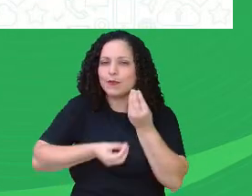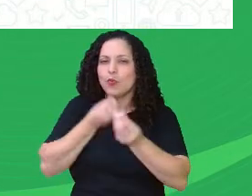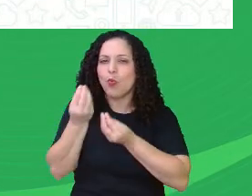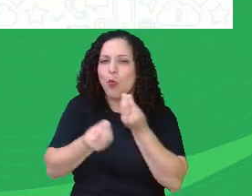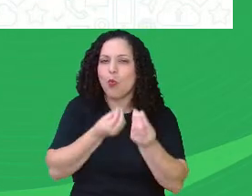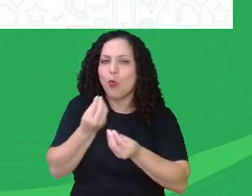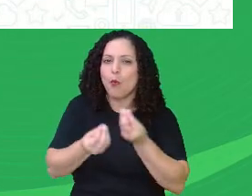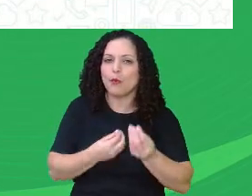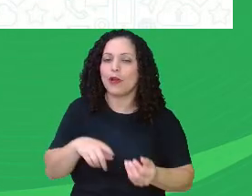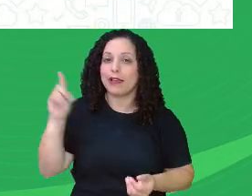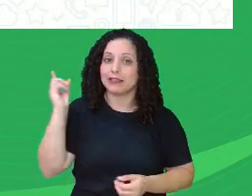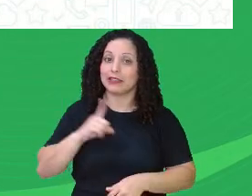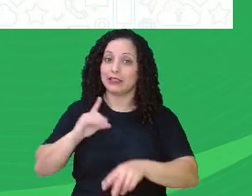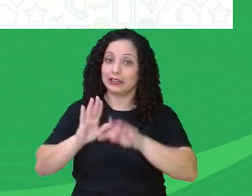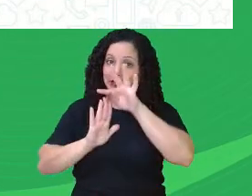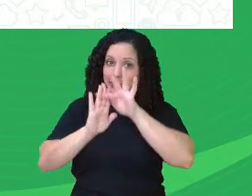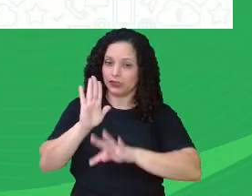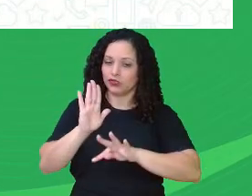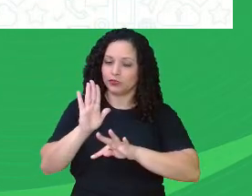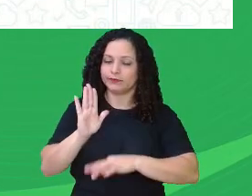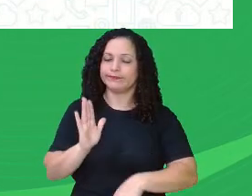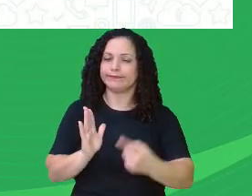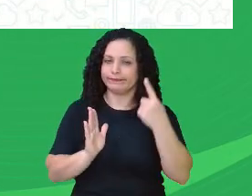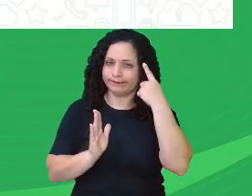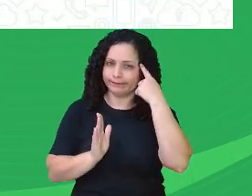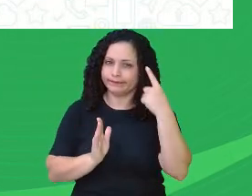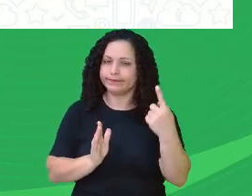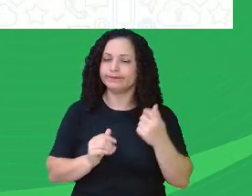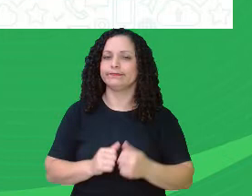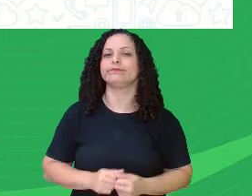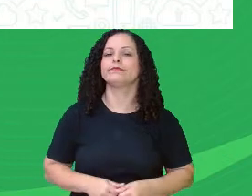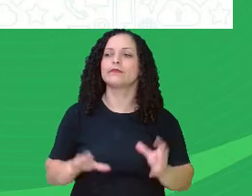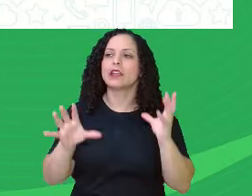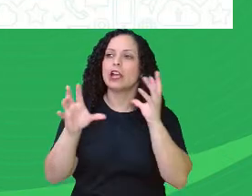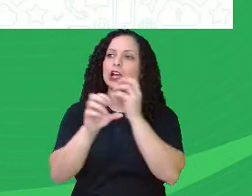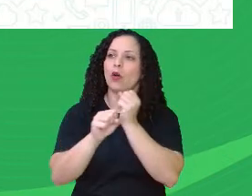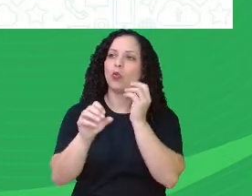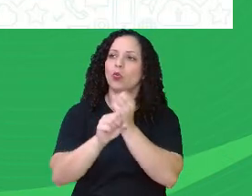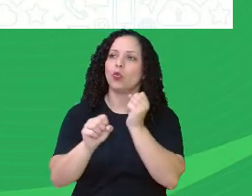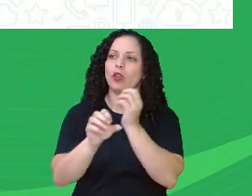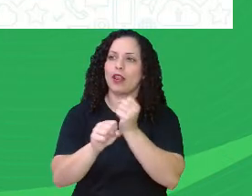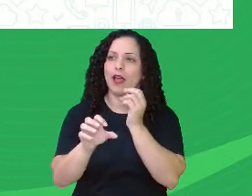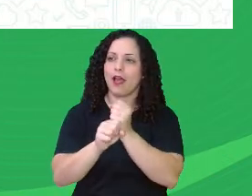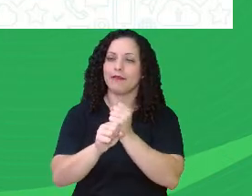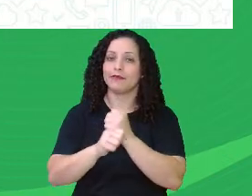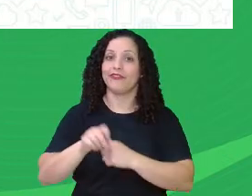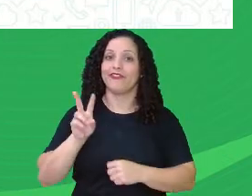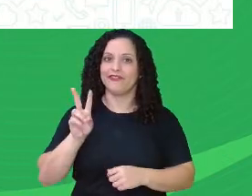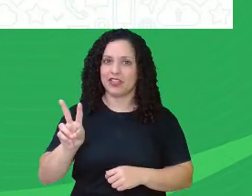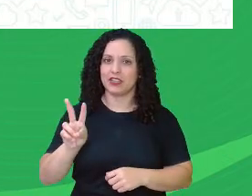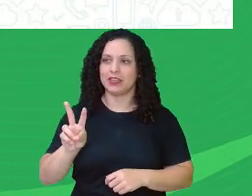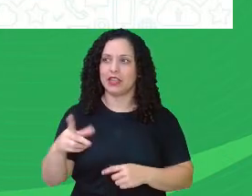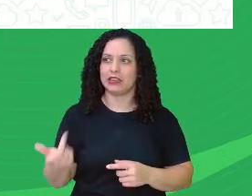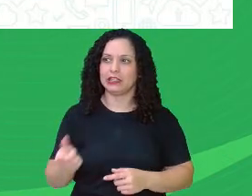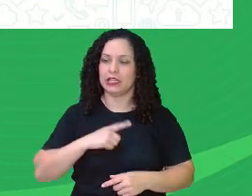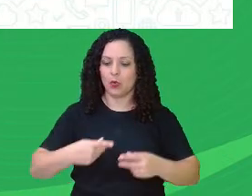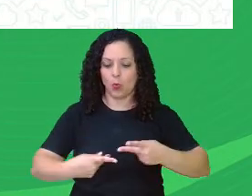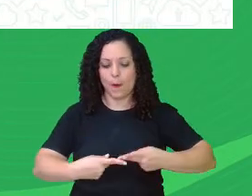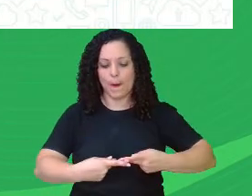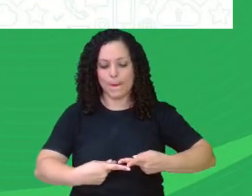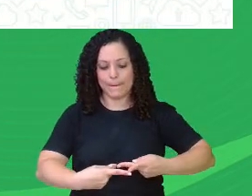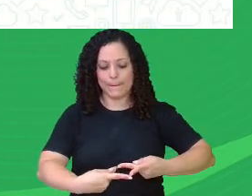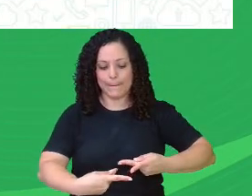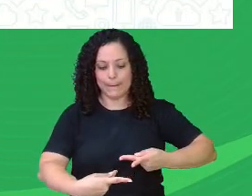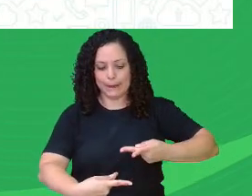bem mais direta, essa aí já tem um textinho. A gente vai pensar assim. Para calcular o volume V de um prisma,